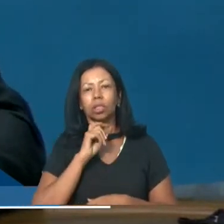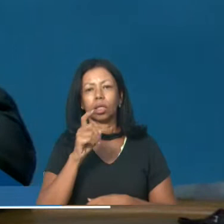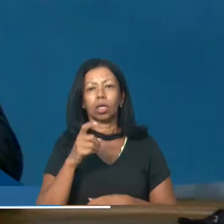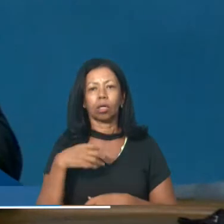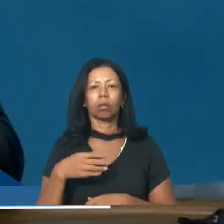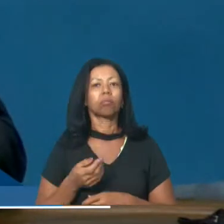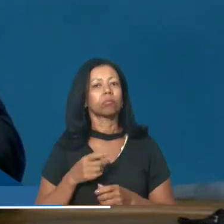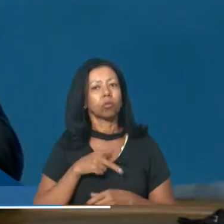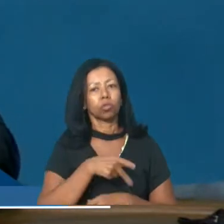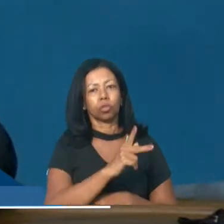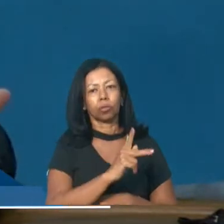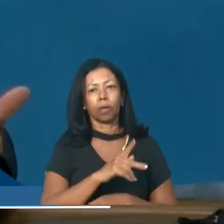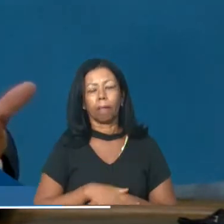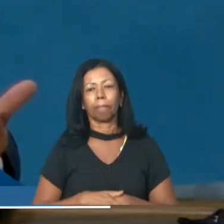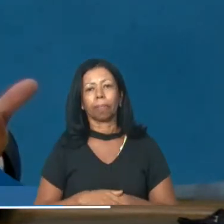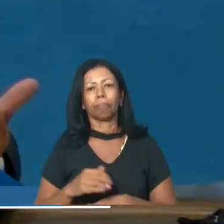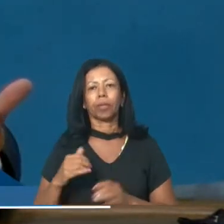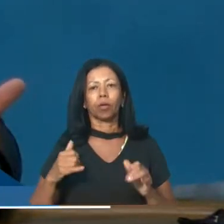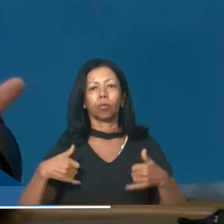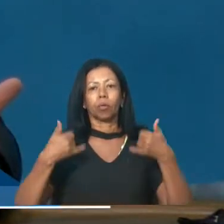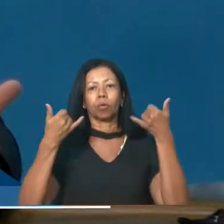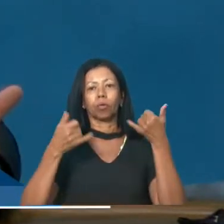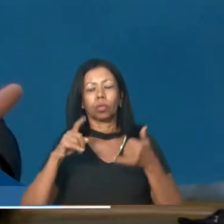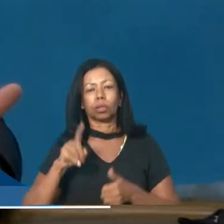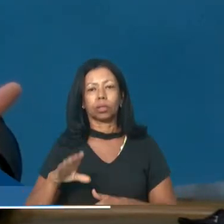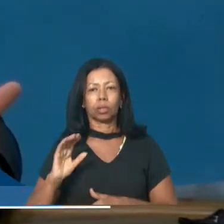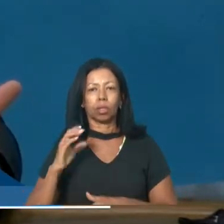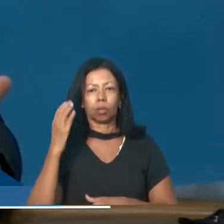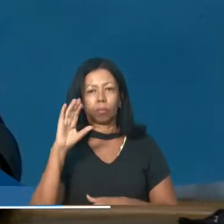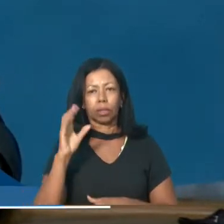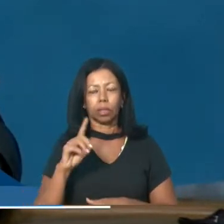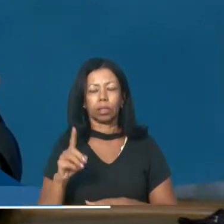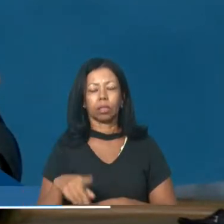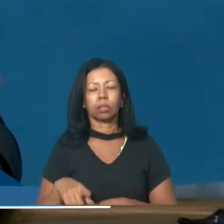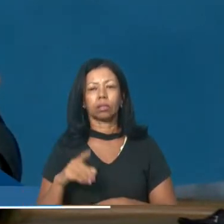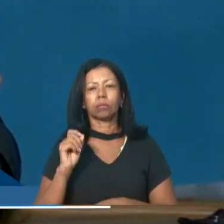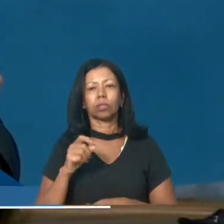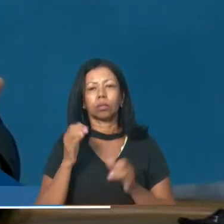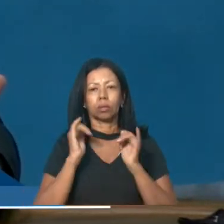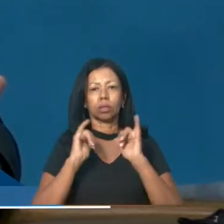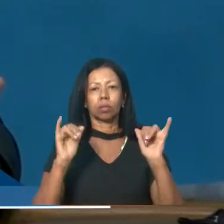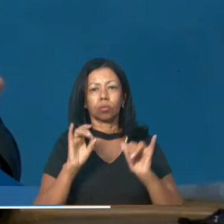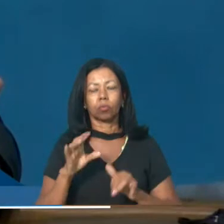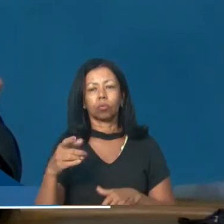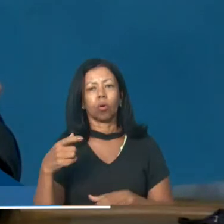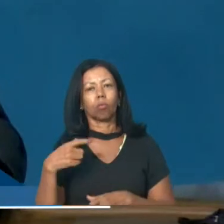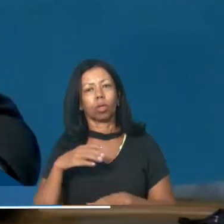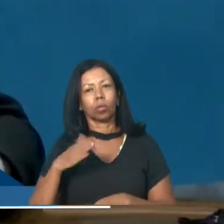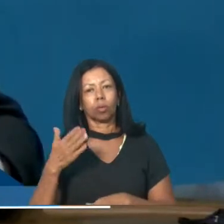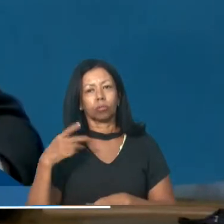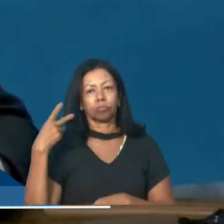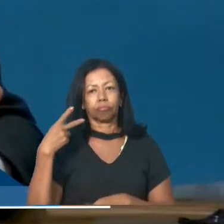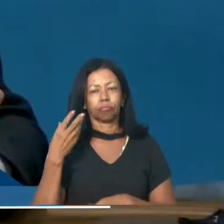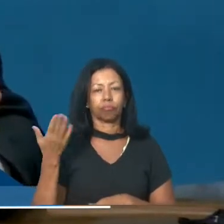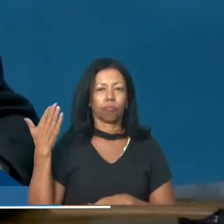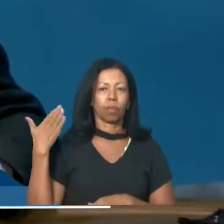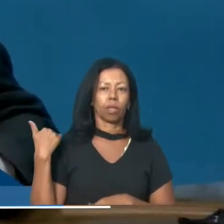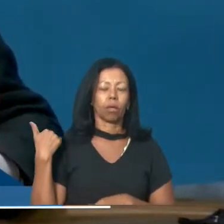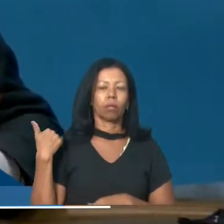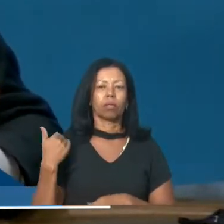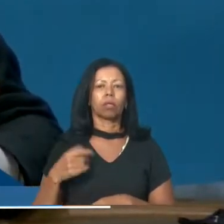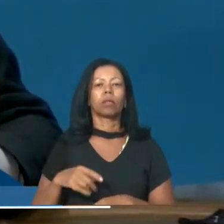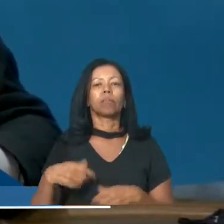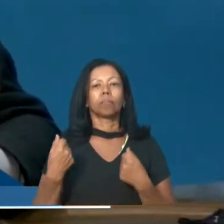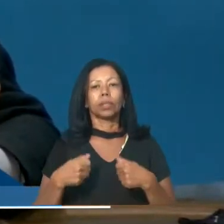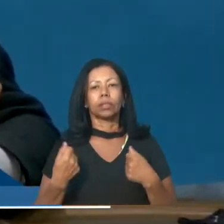ser retomado. O orgulho de ser cubatense que foi pregado não só na minha campanha, como na de todos vocês, inclusive na dele, tem que ser